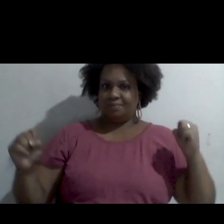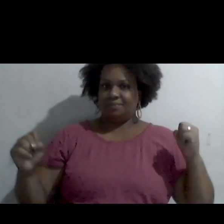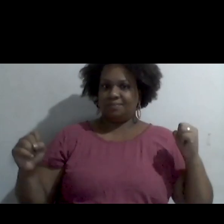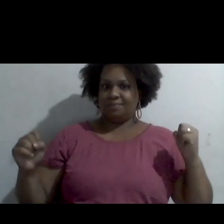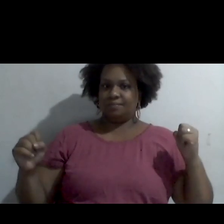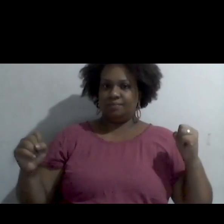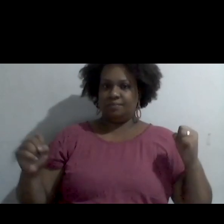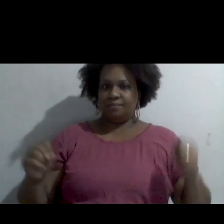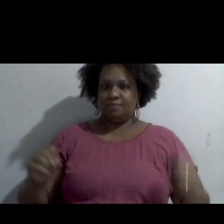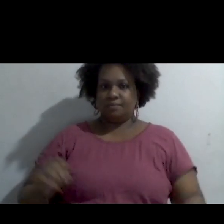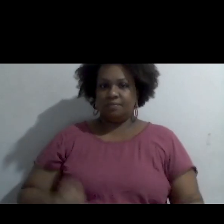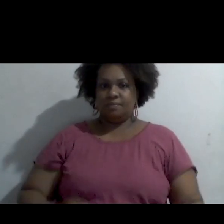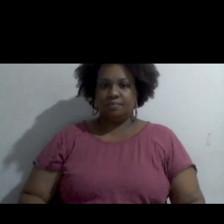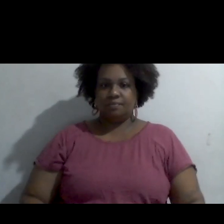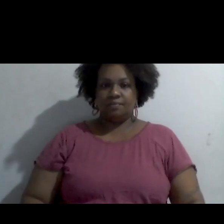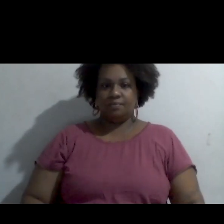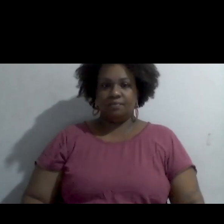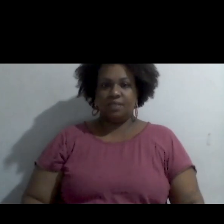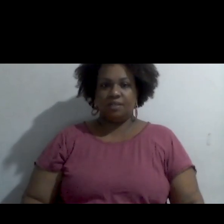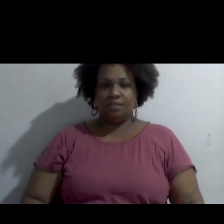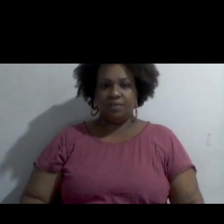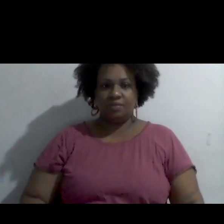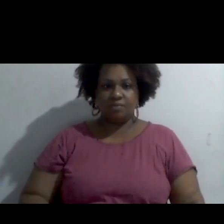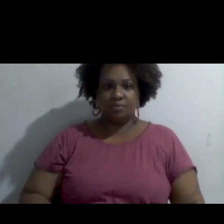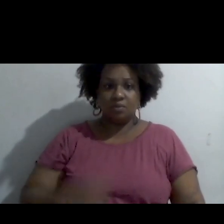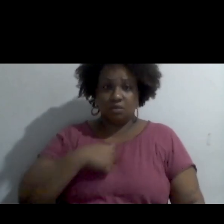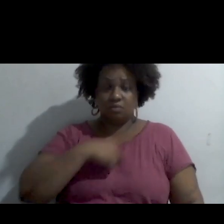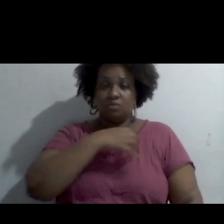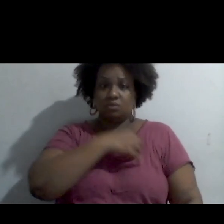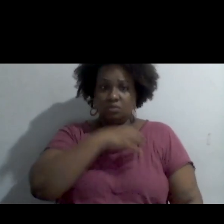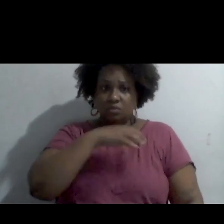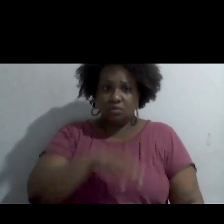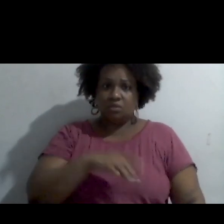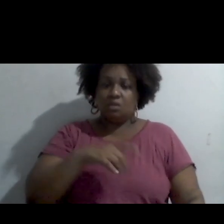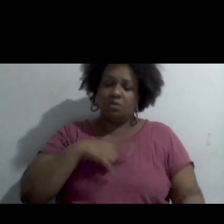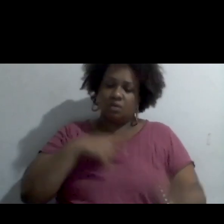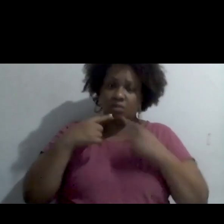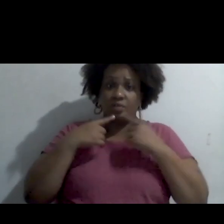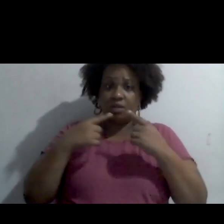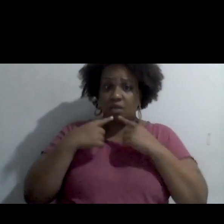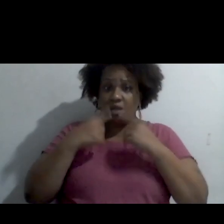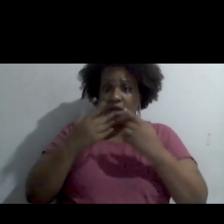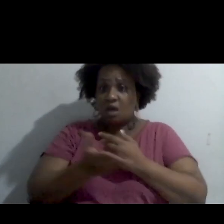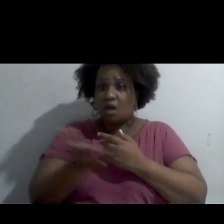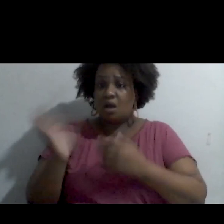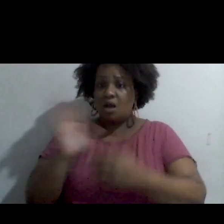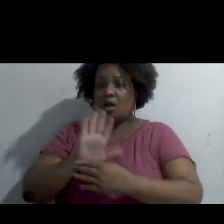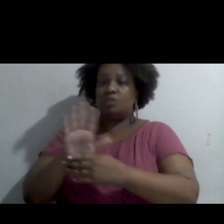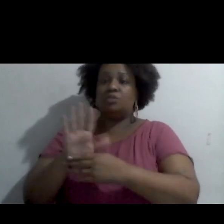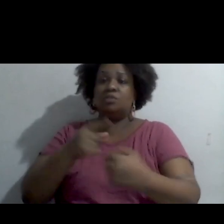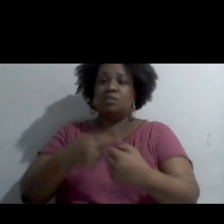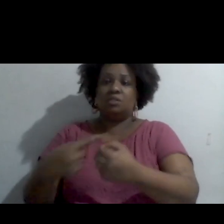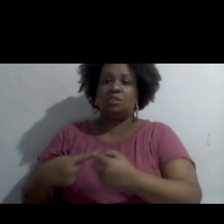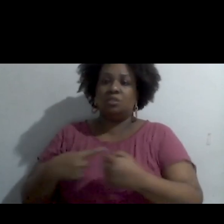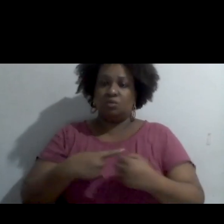seja uma quadrilheira de Salvador, isso que eu venho aqui reivindicar, ela vai beneficiar as quadrilhas do interior, porque as